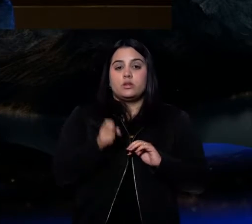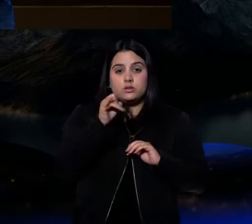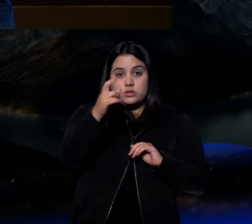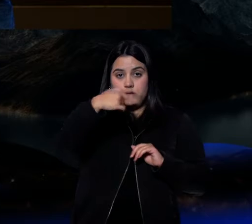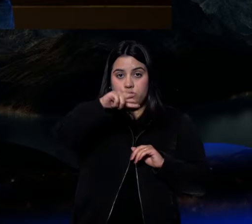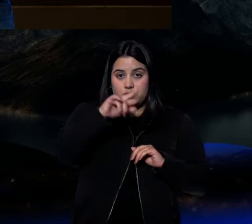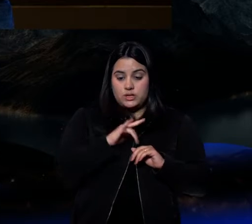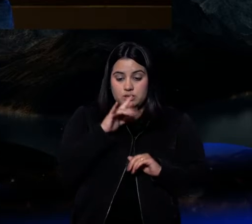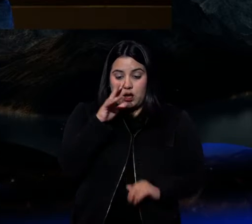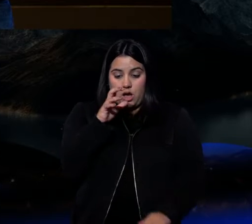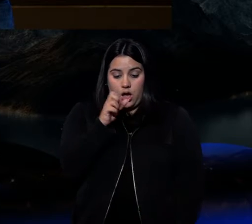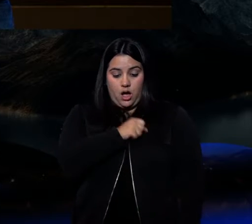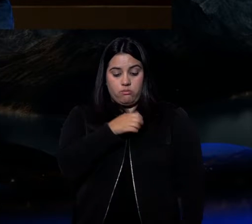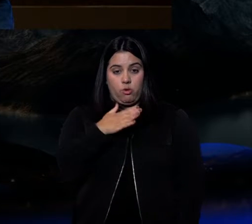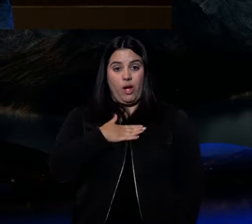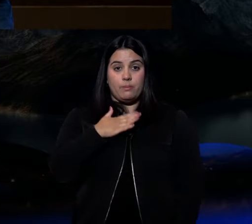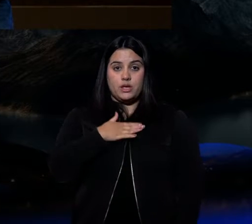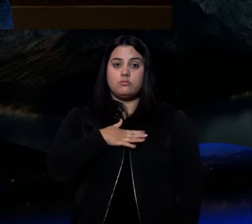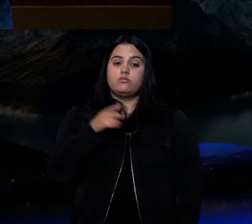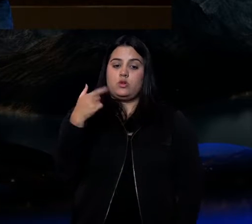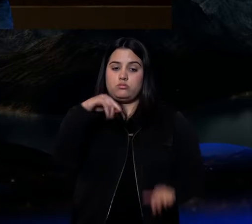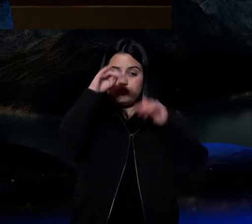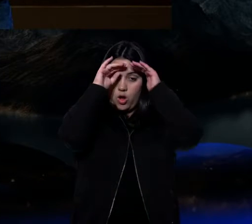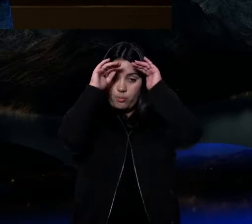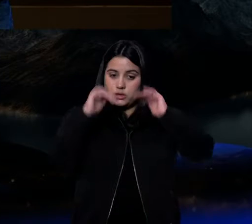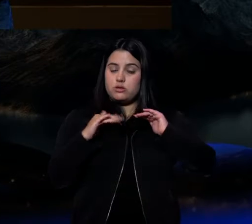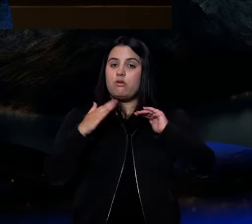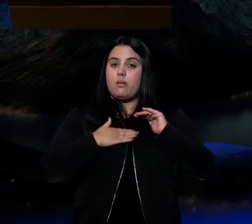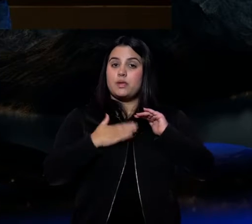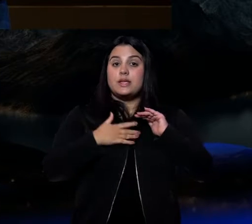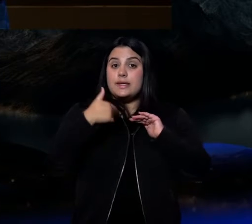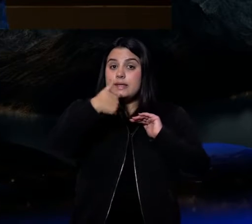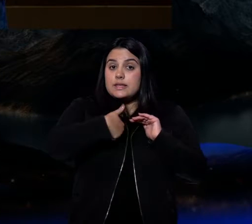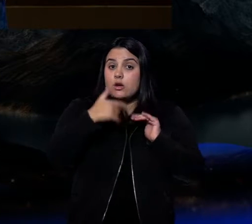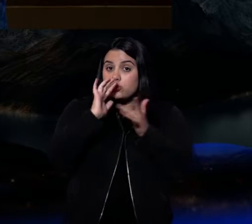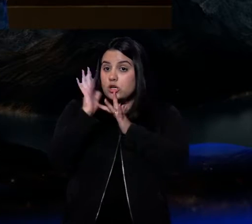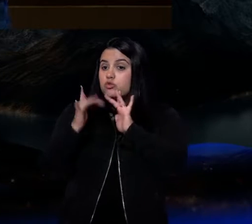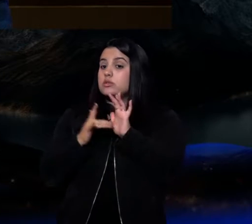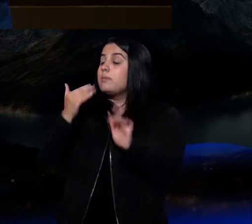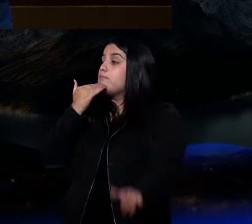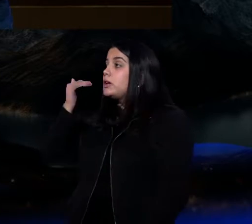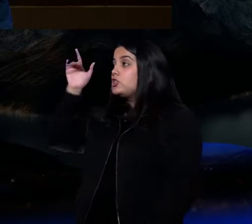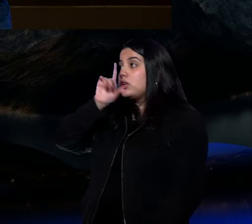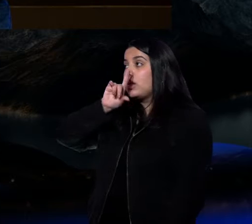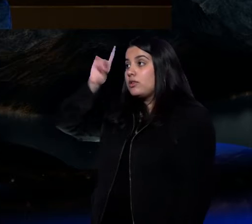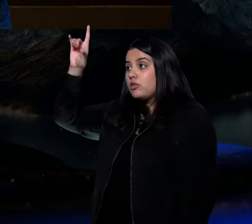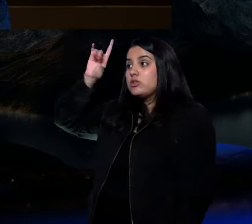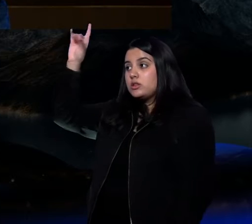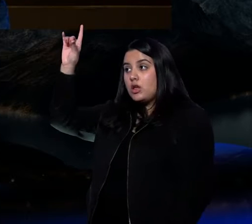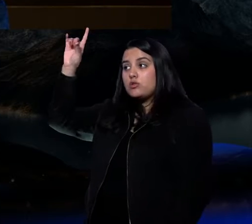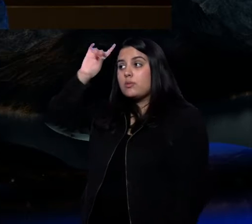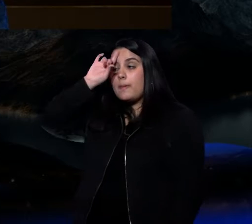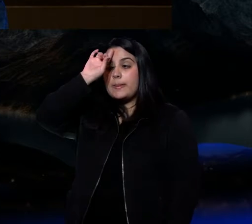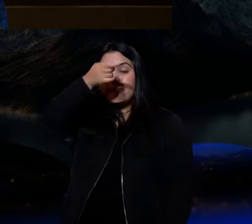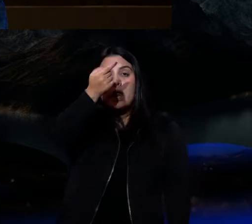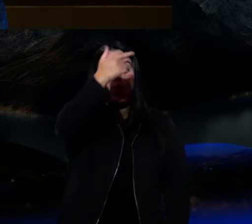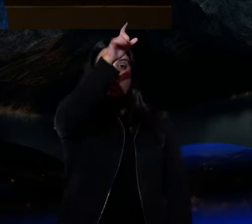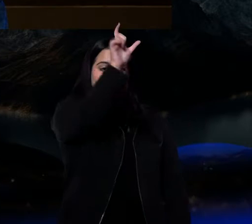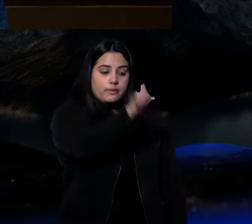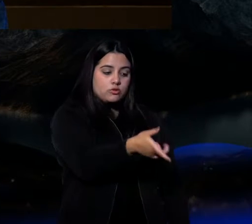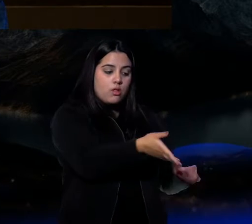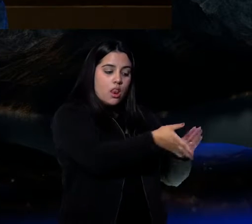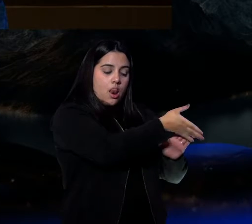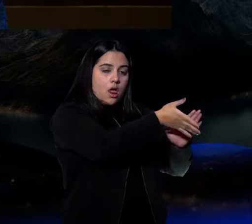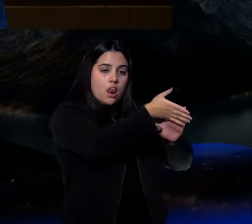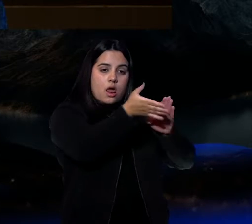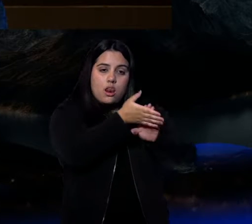amam, obedecerão aos meus mandamentos. E eu pedirei ao Pai, e Ele dará a vocês outro conselheiro, que esteja com